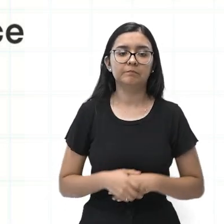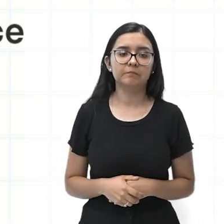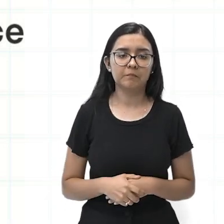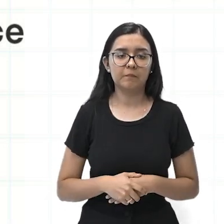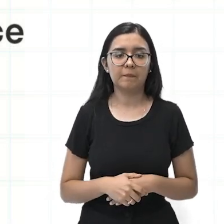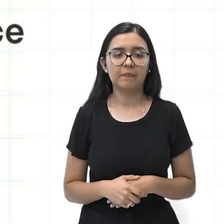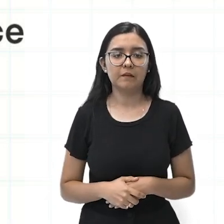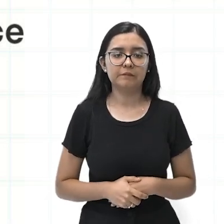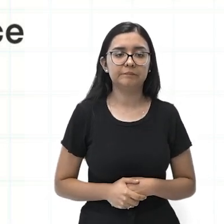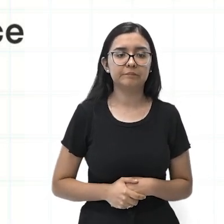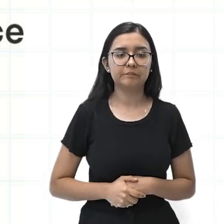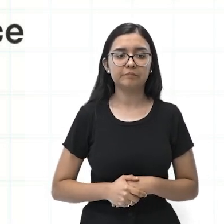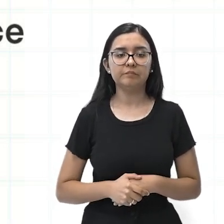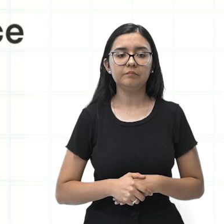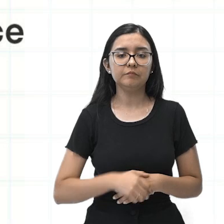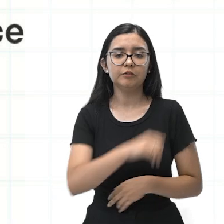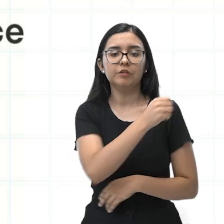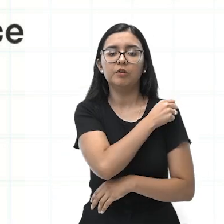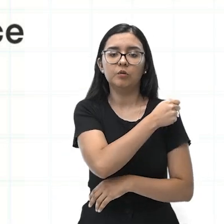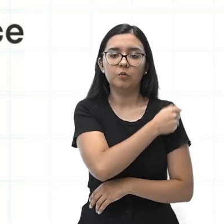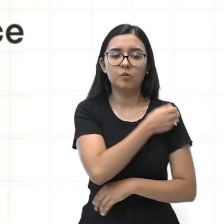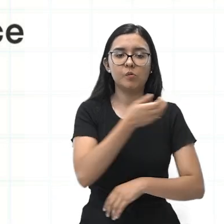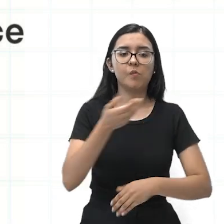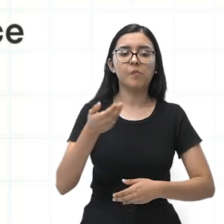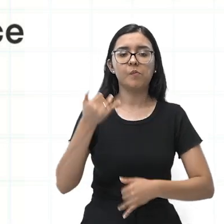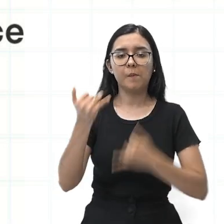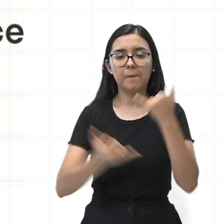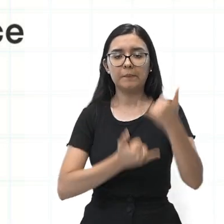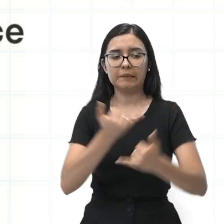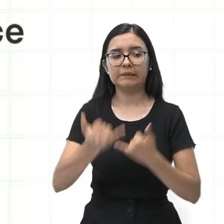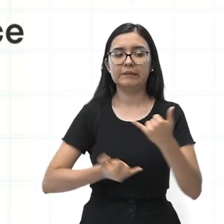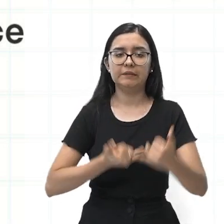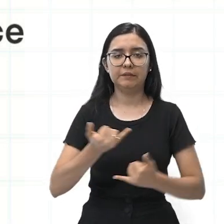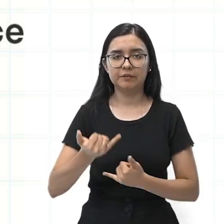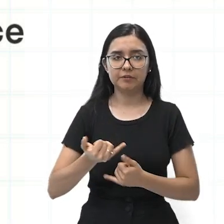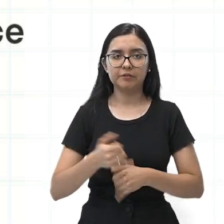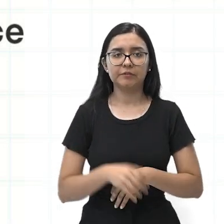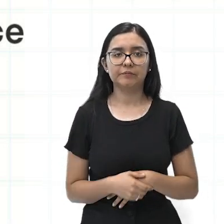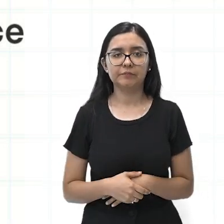grande playground para as crianças brincarem, tá? To play, brincar.